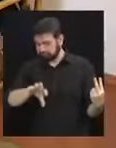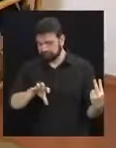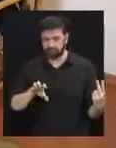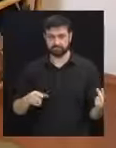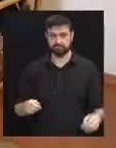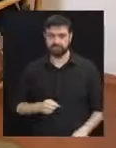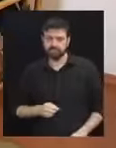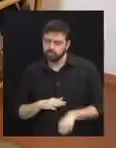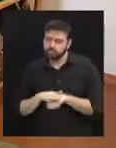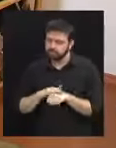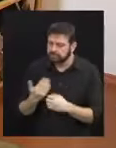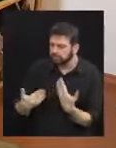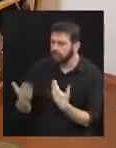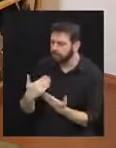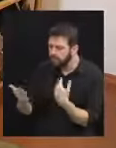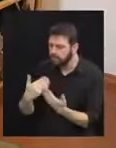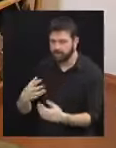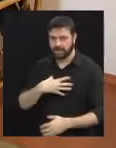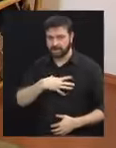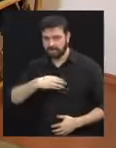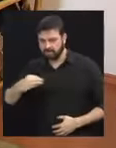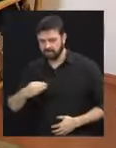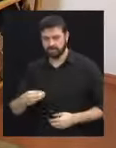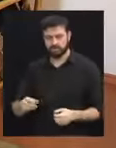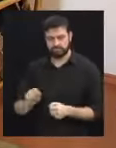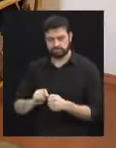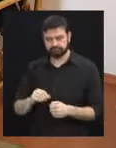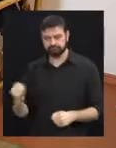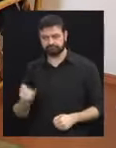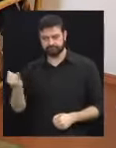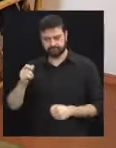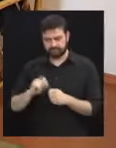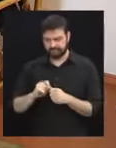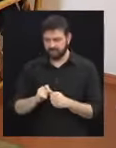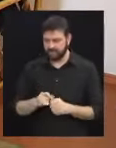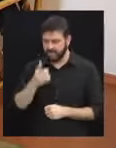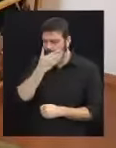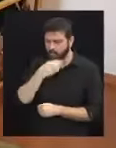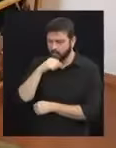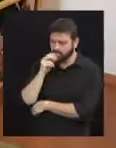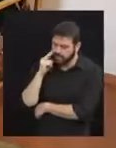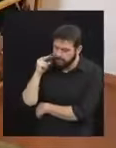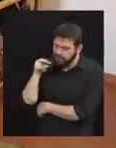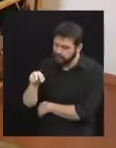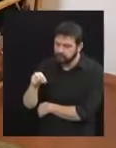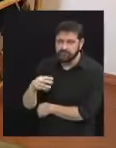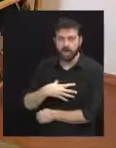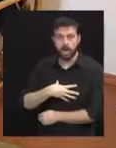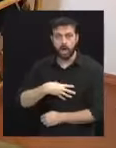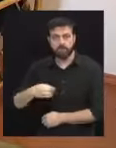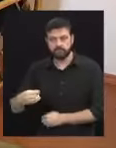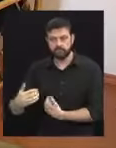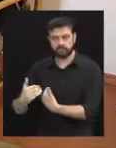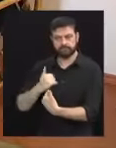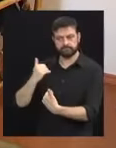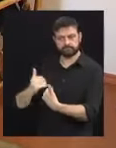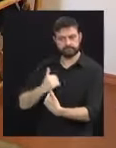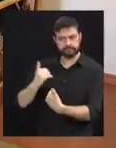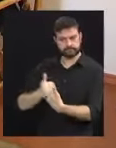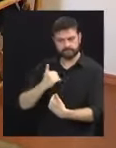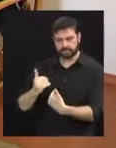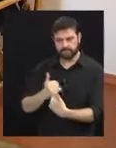criança, filho é uma coisa assim, né, que transcende. Então você vê que o seu filho, ele sofre